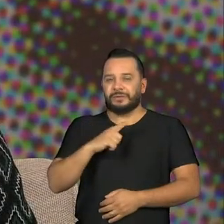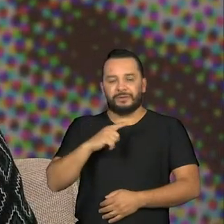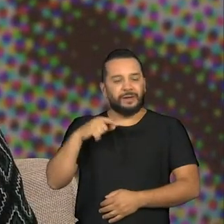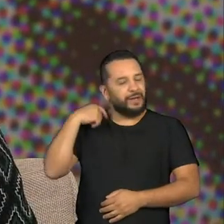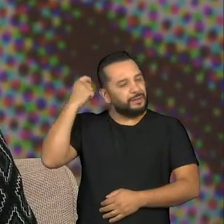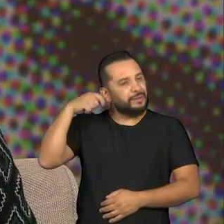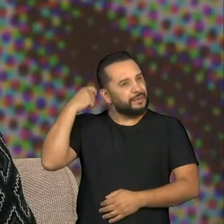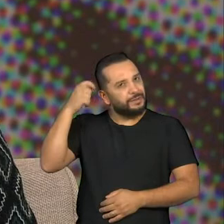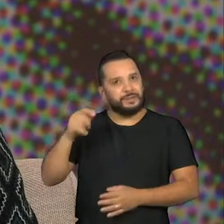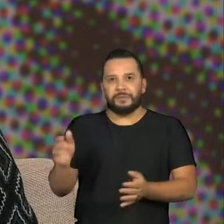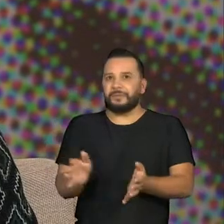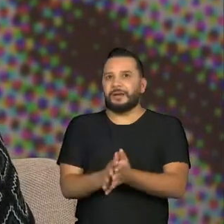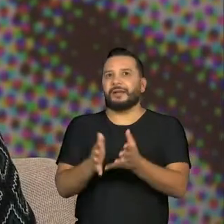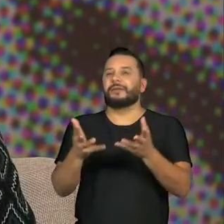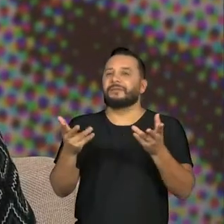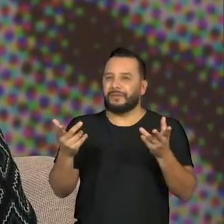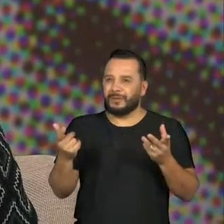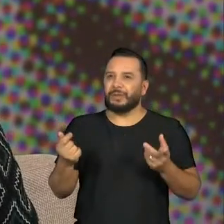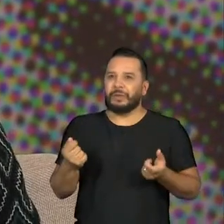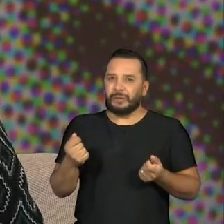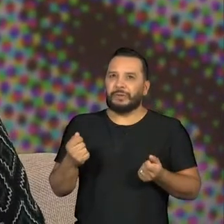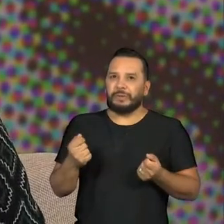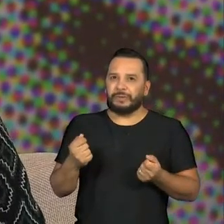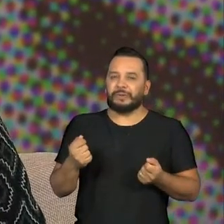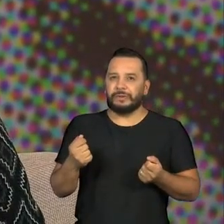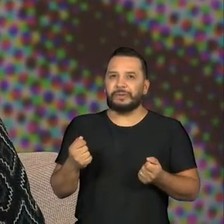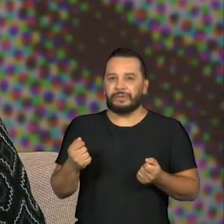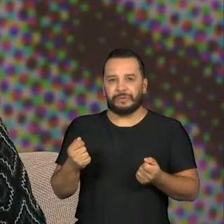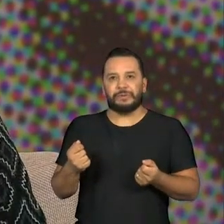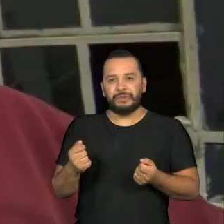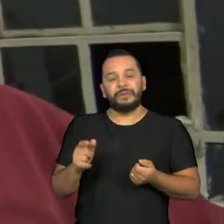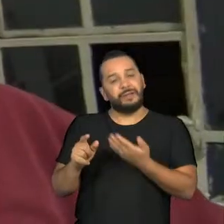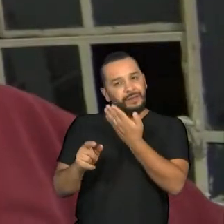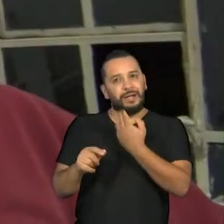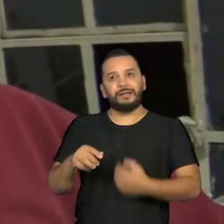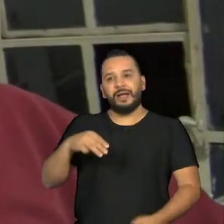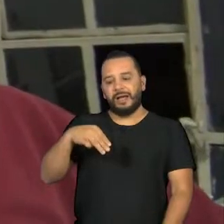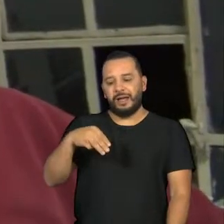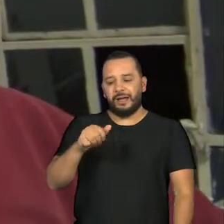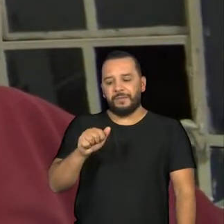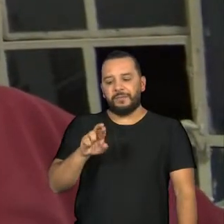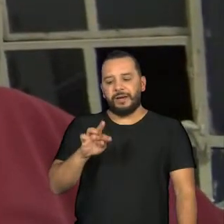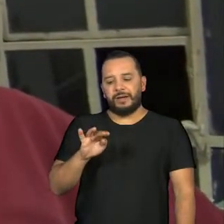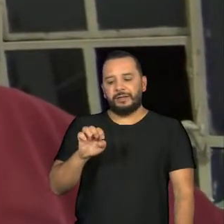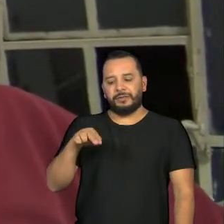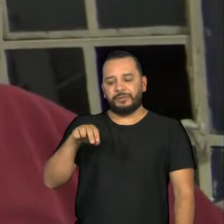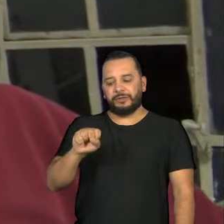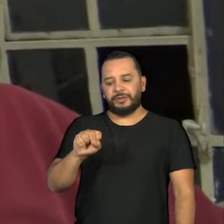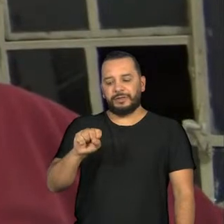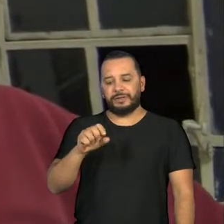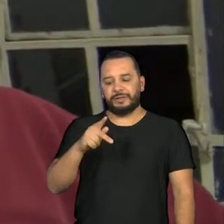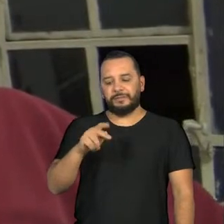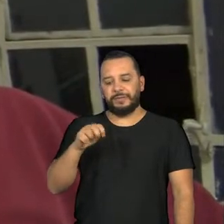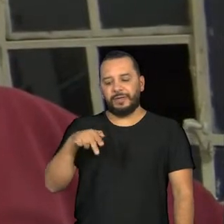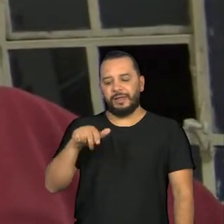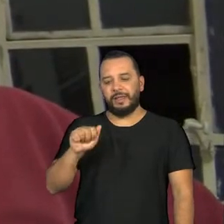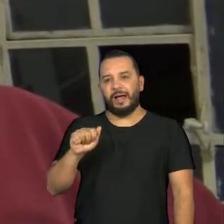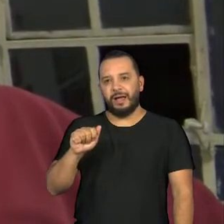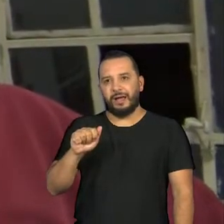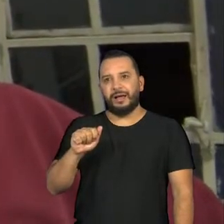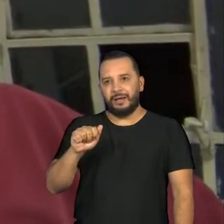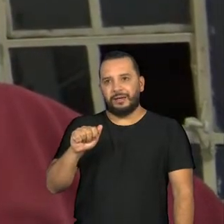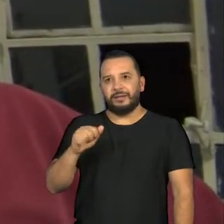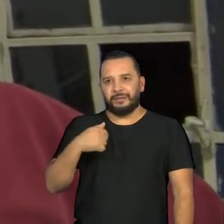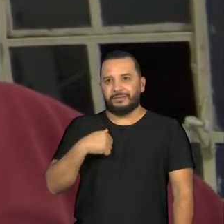atriz sensacional que estava aparecendo na Martins Pena e que um dos maiores talentos que é